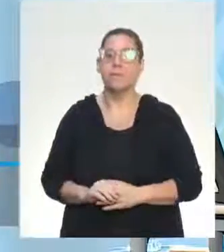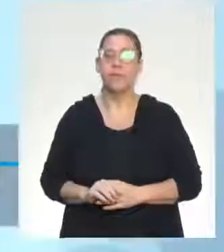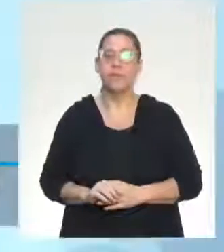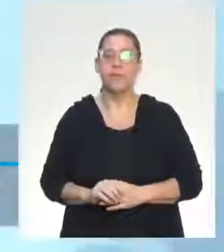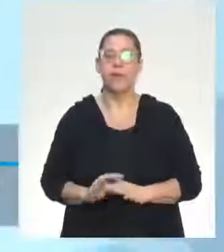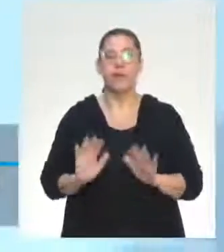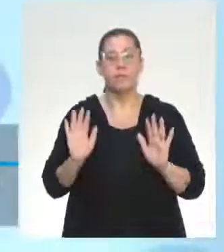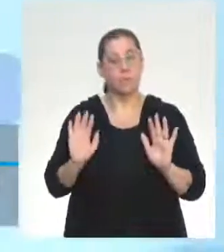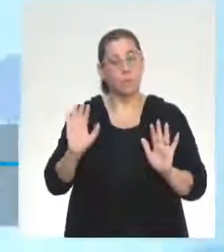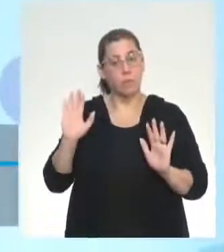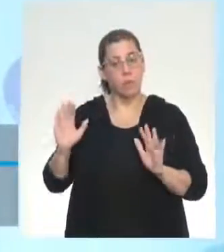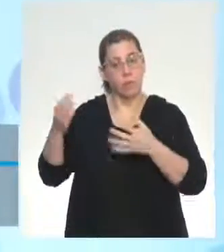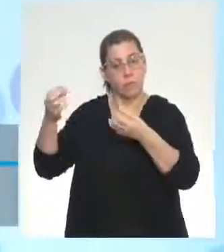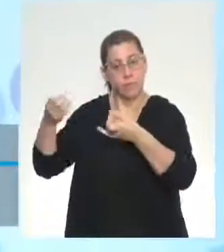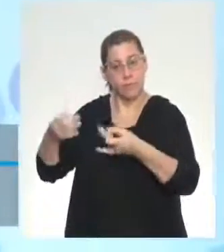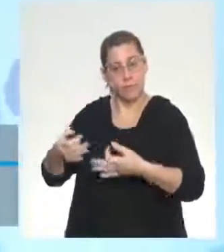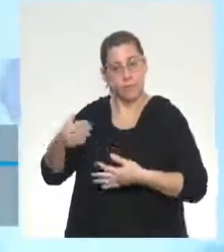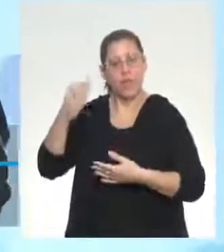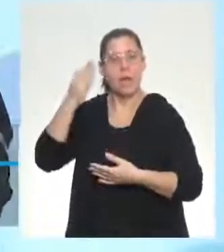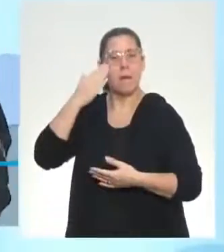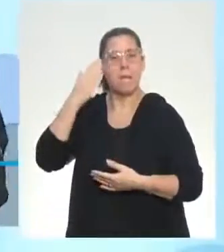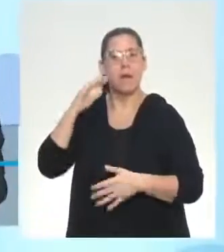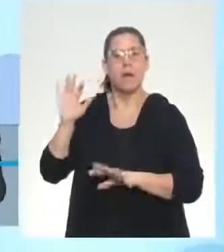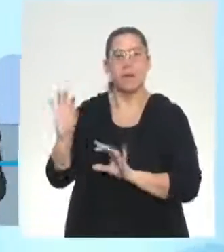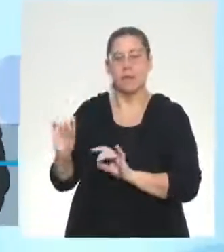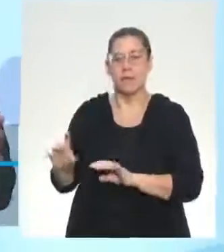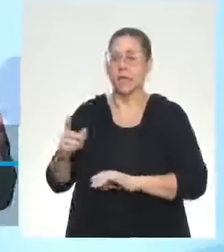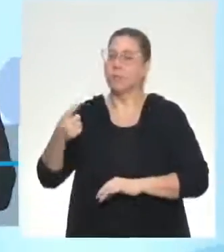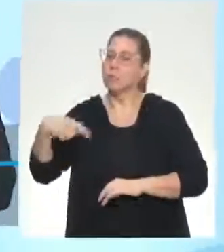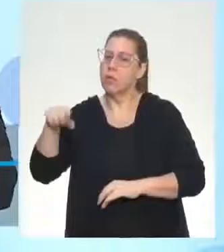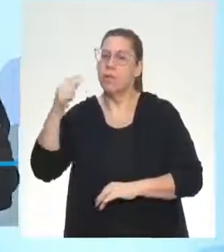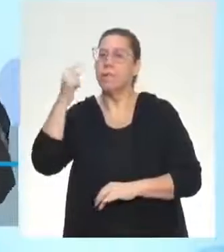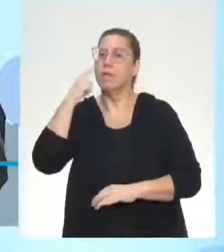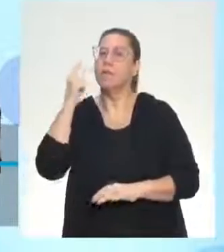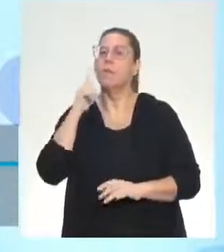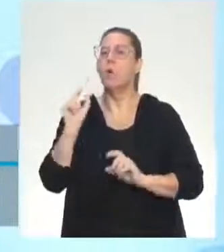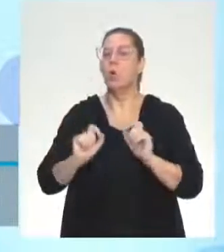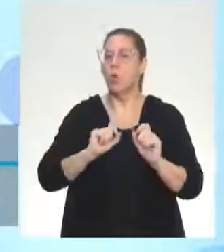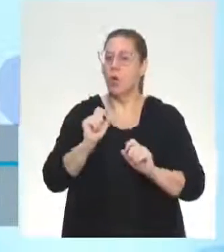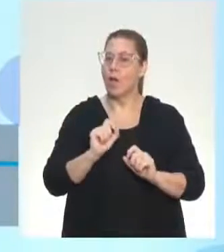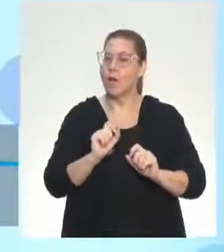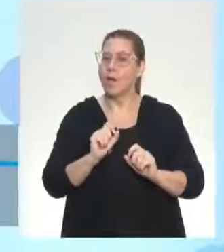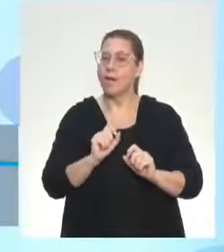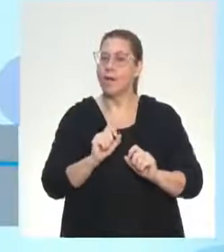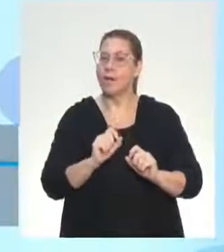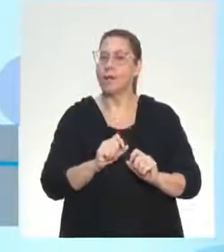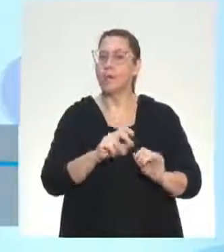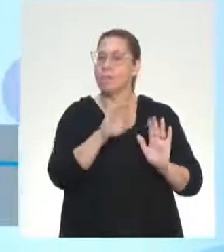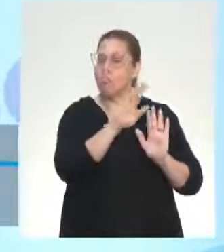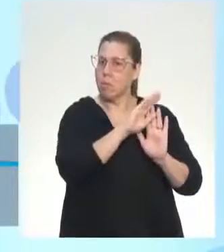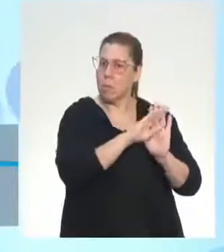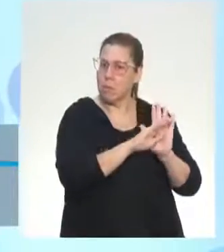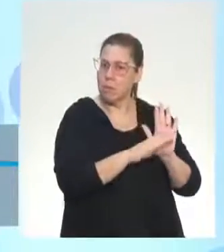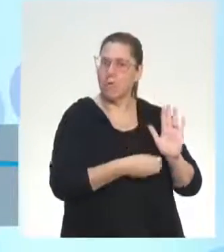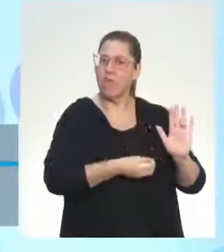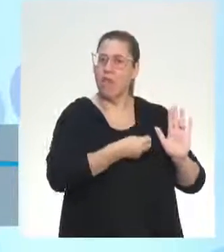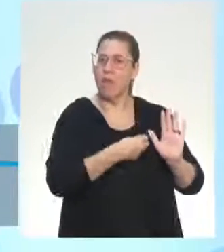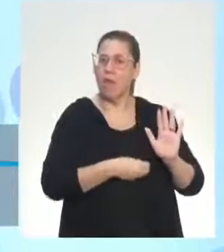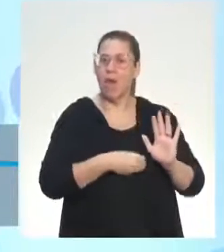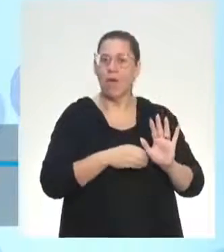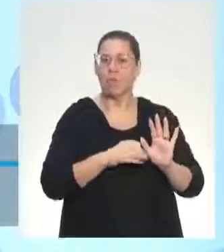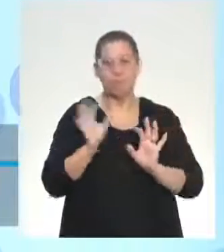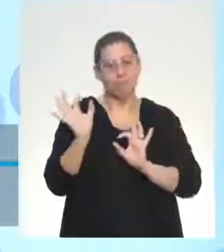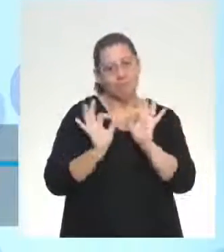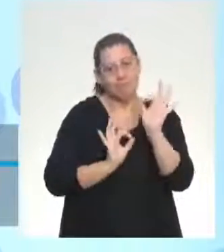galerinha, quando nós falamos de saberes e técnicas, nós entramos aí também no projeto de vida, não é verdade? E